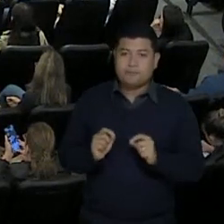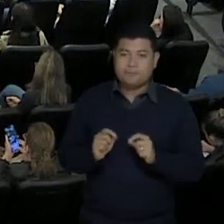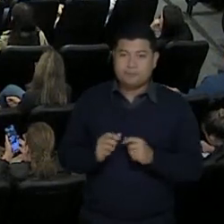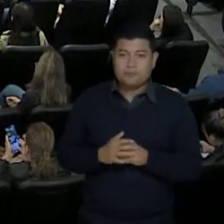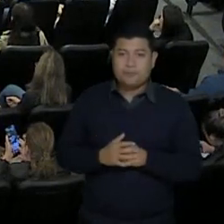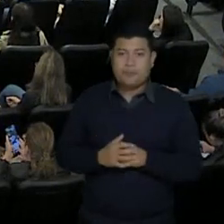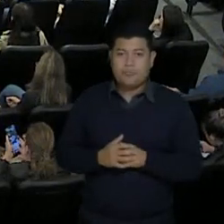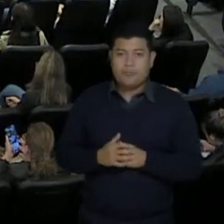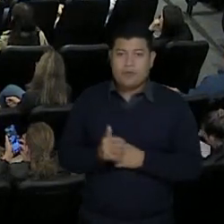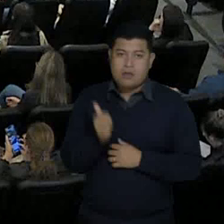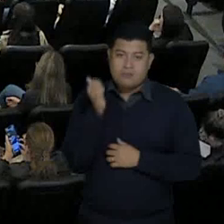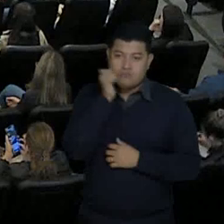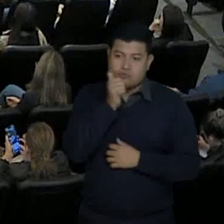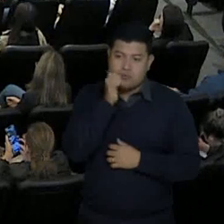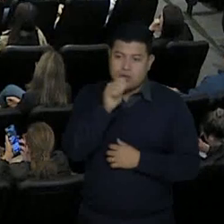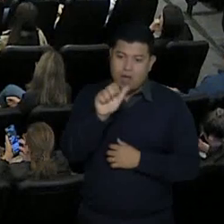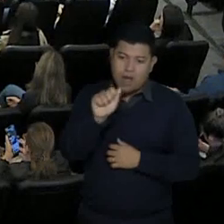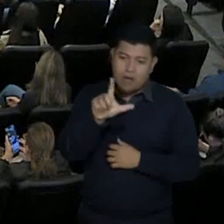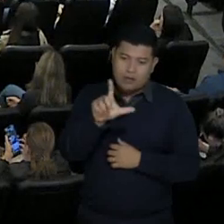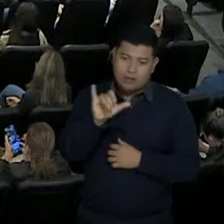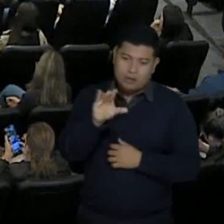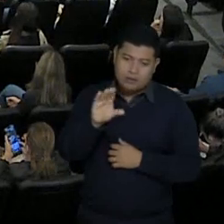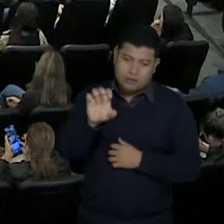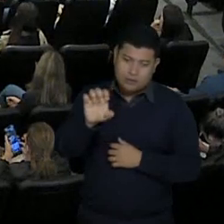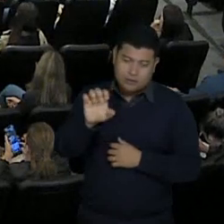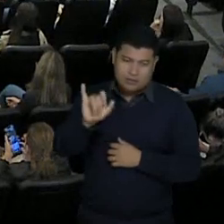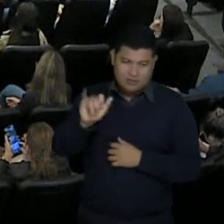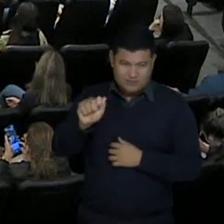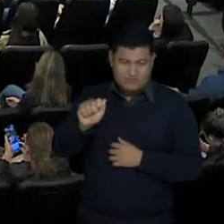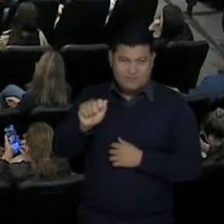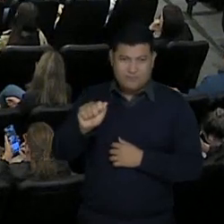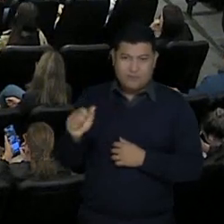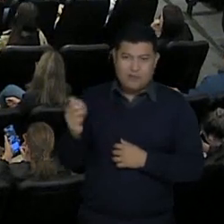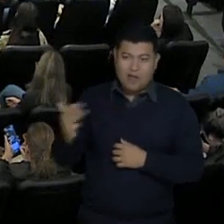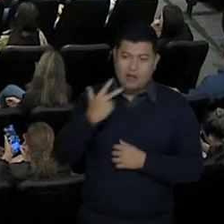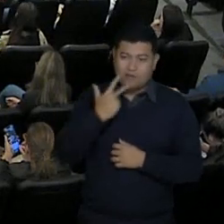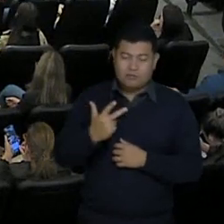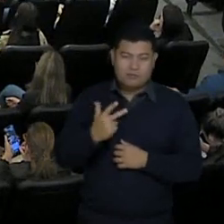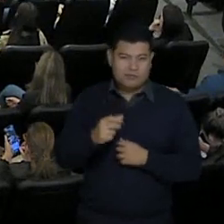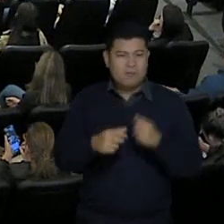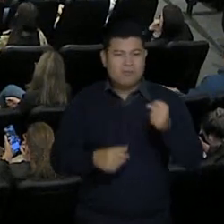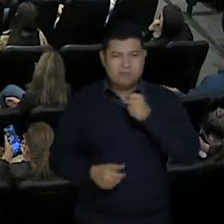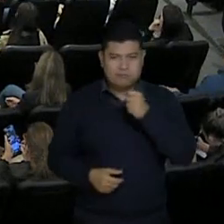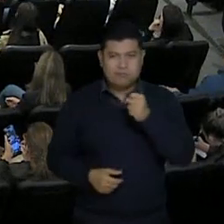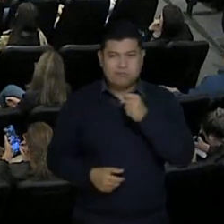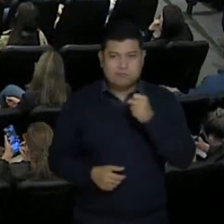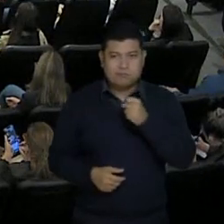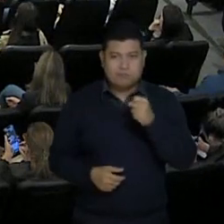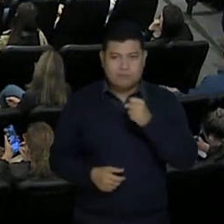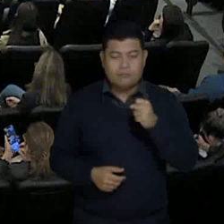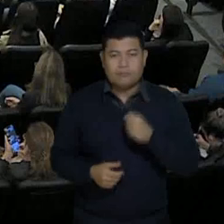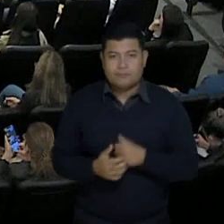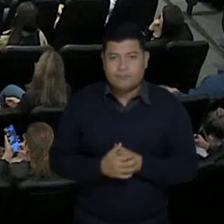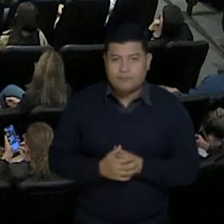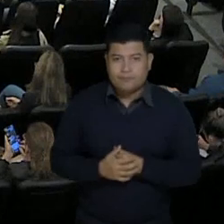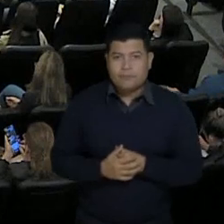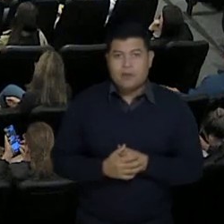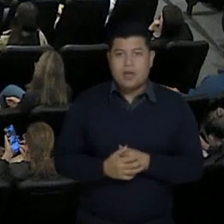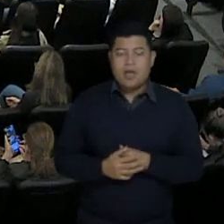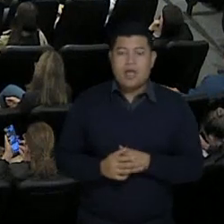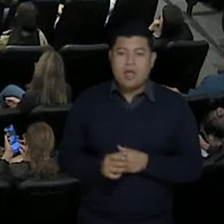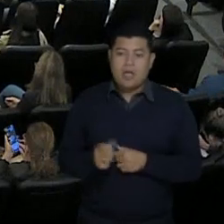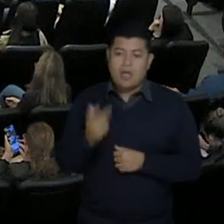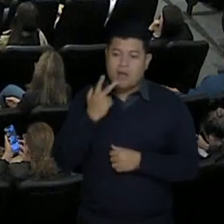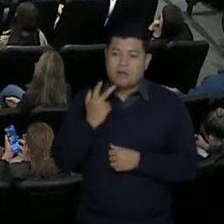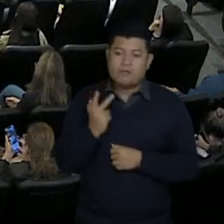nossa Alícia Fernandes Alícia Fernandes numa entrevista que ela deu ela colocou uma uma fala